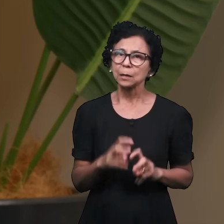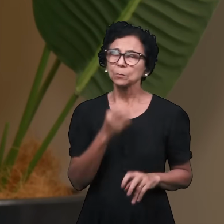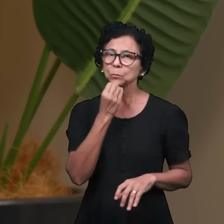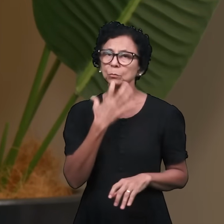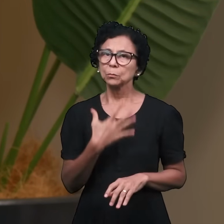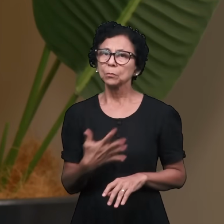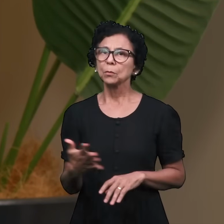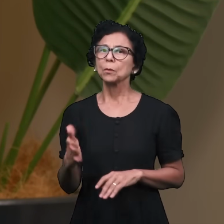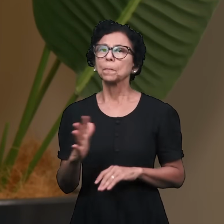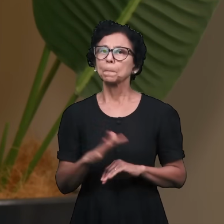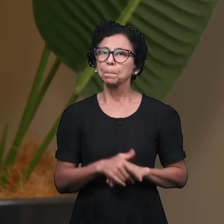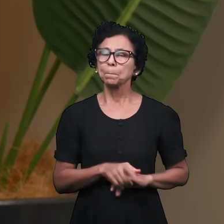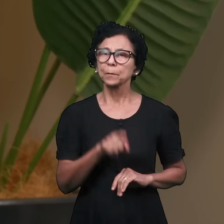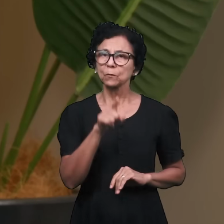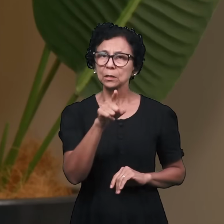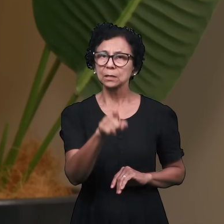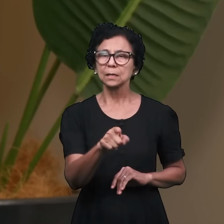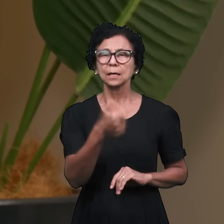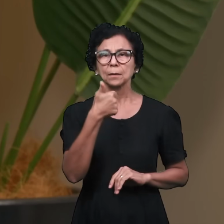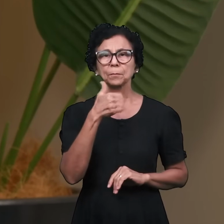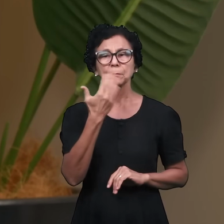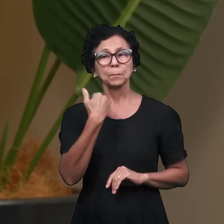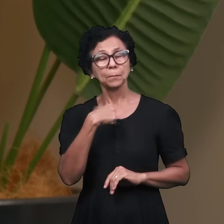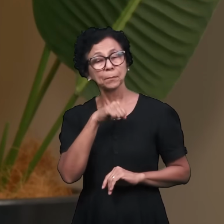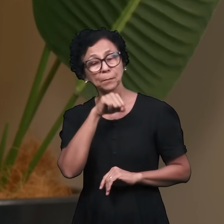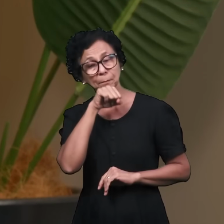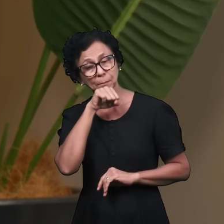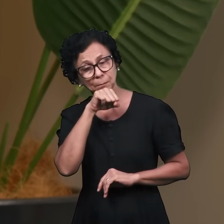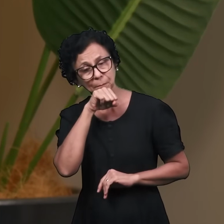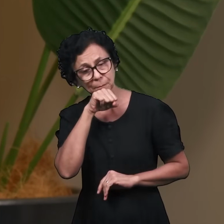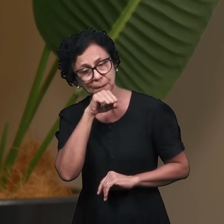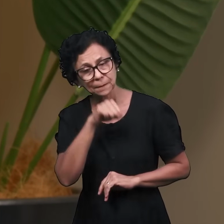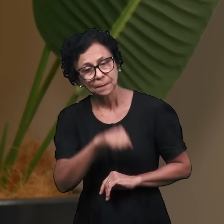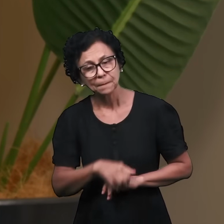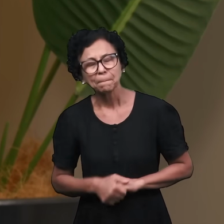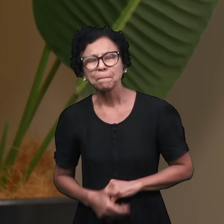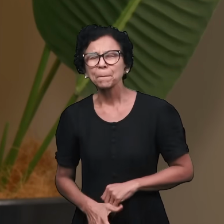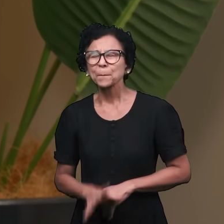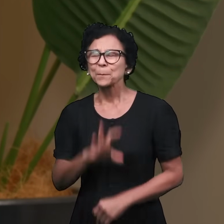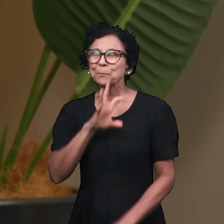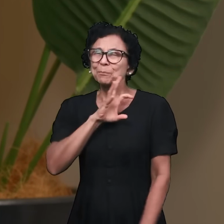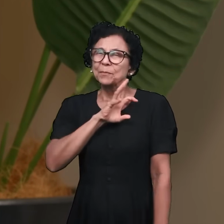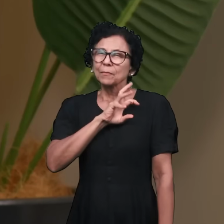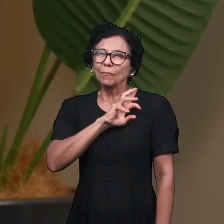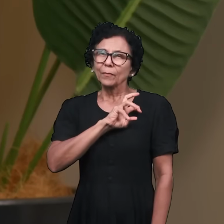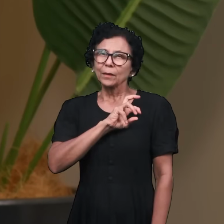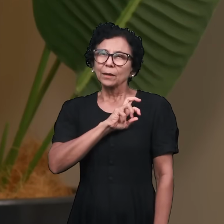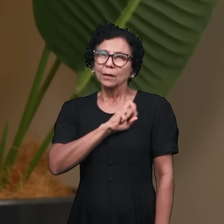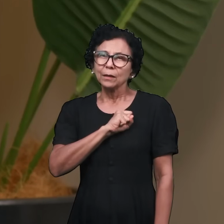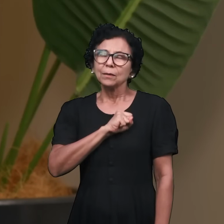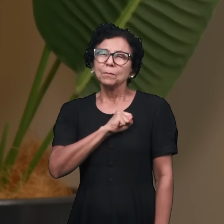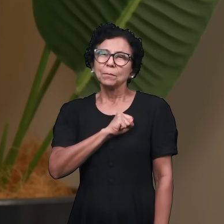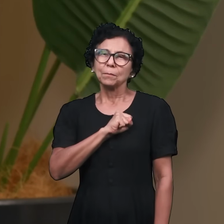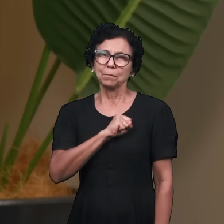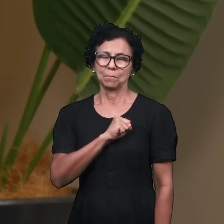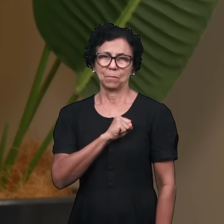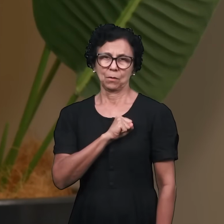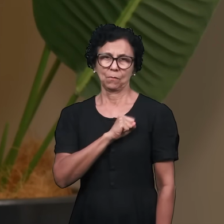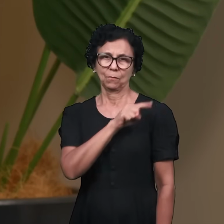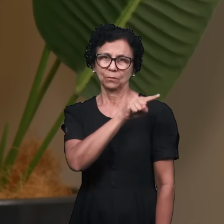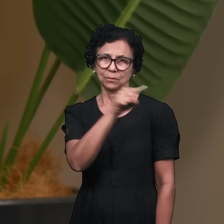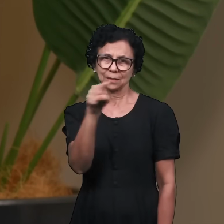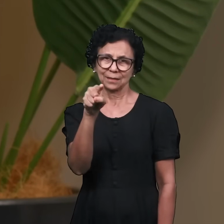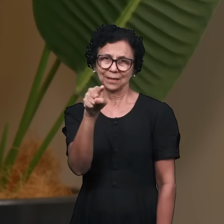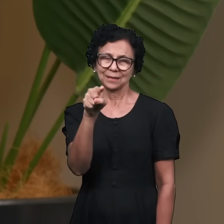vocês. Seus pais, né, são aqueles que amam de fato a vida de cada